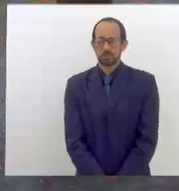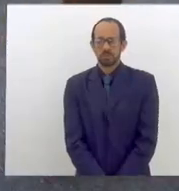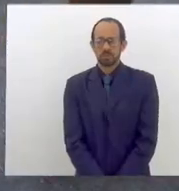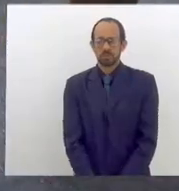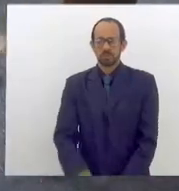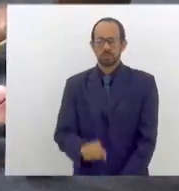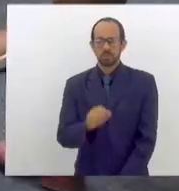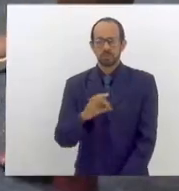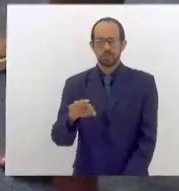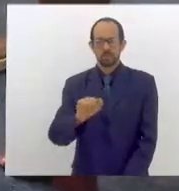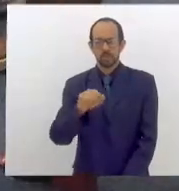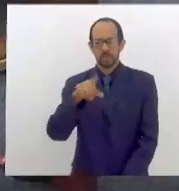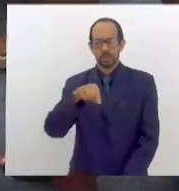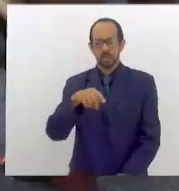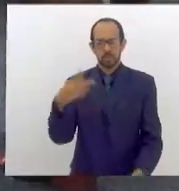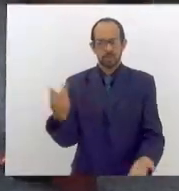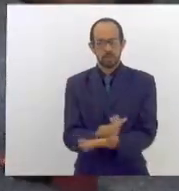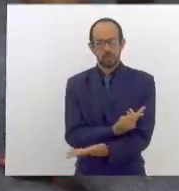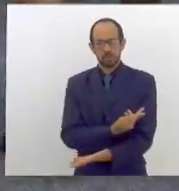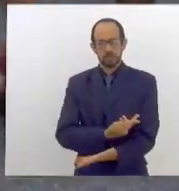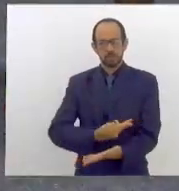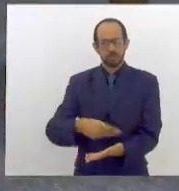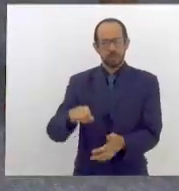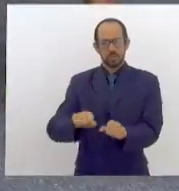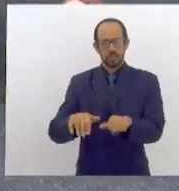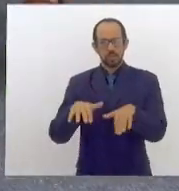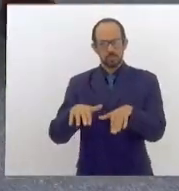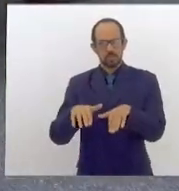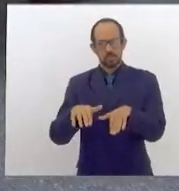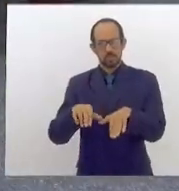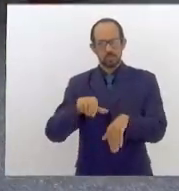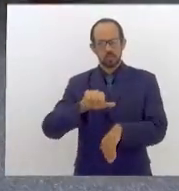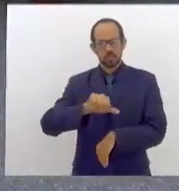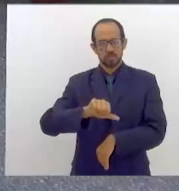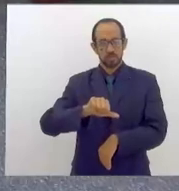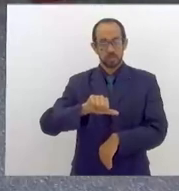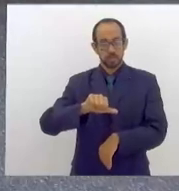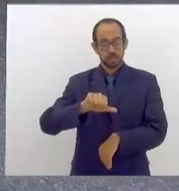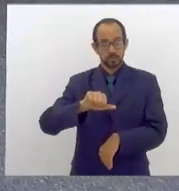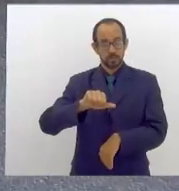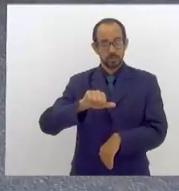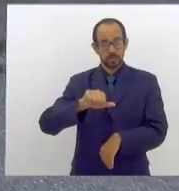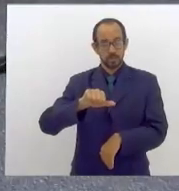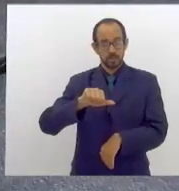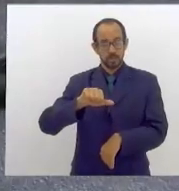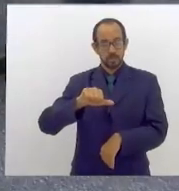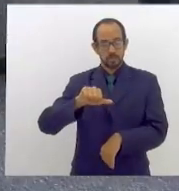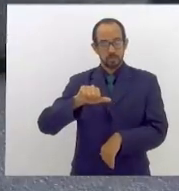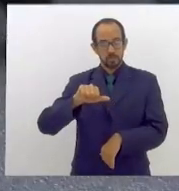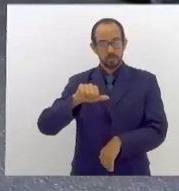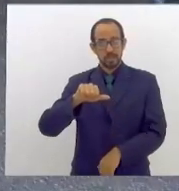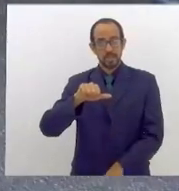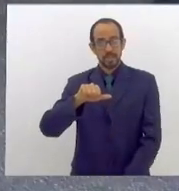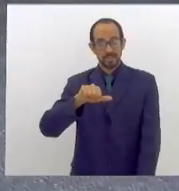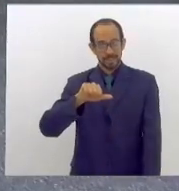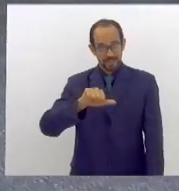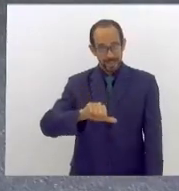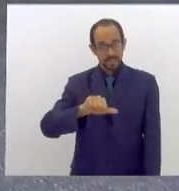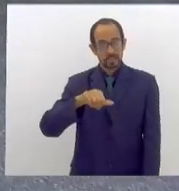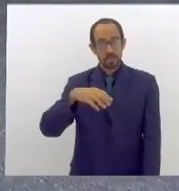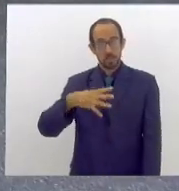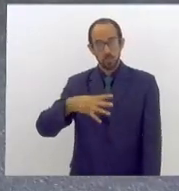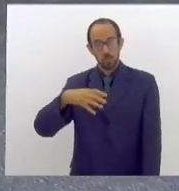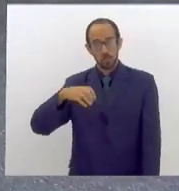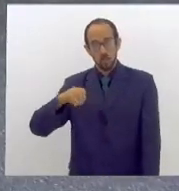ata reflete com exatidão o ocorrido na centésima trigésima quarta sessão extraordinária que iniciada